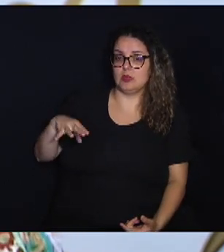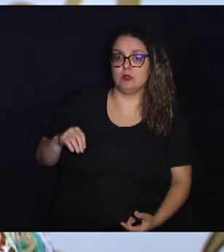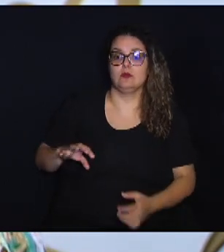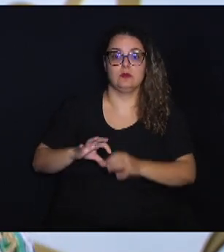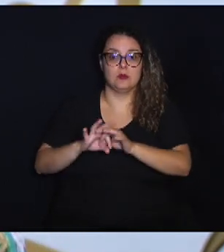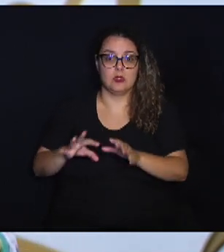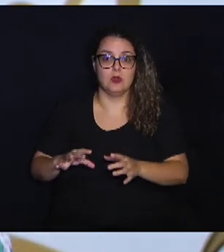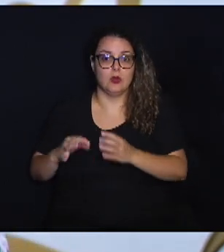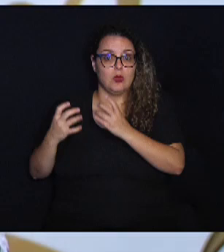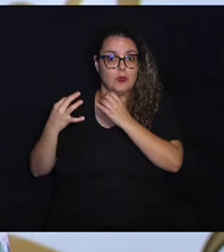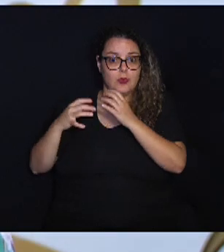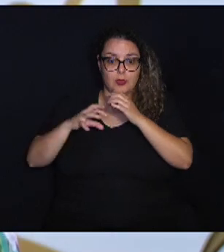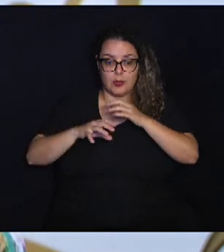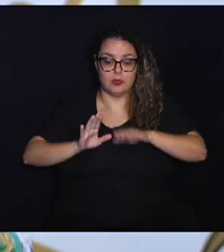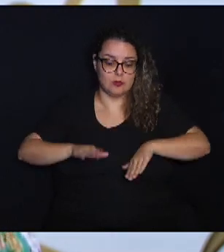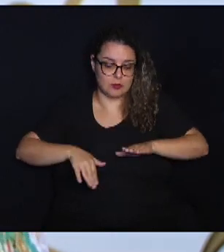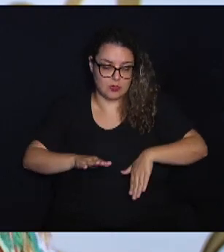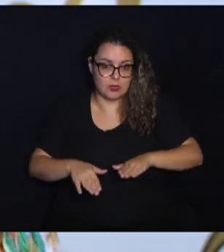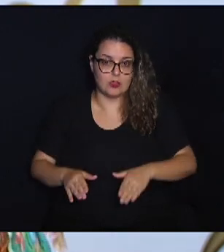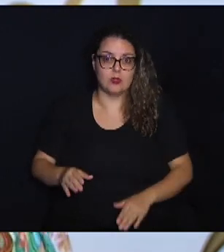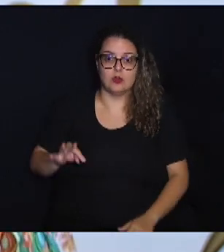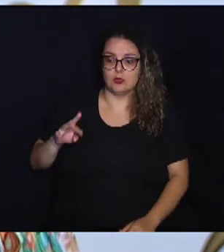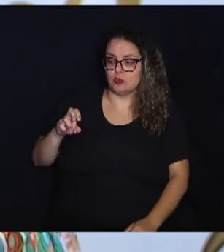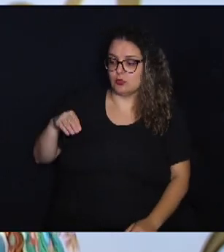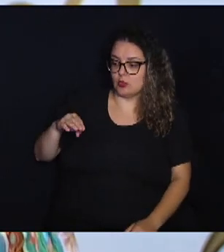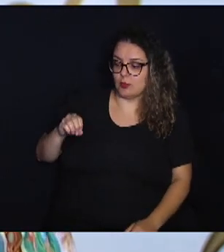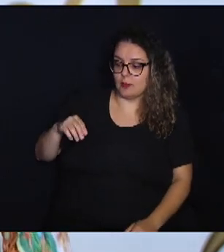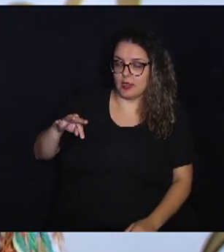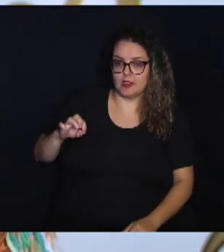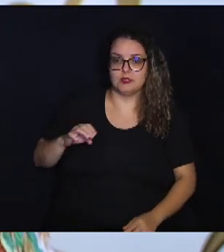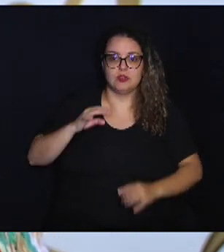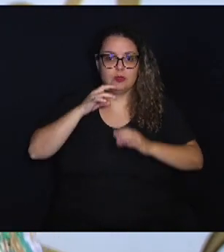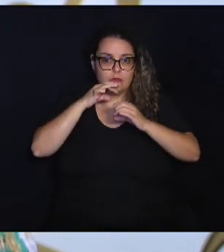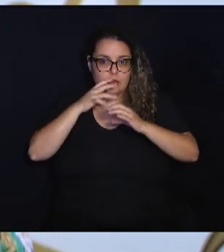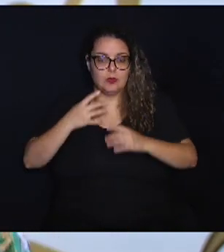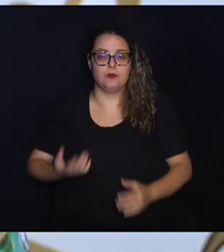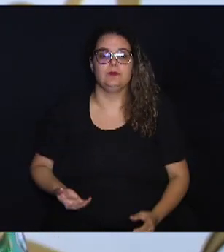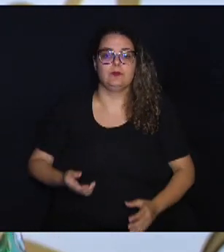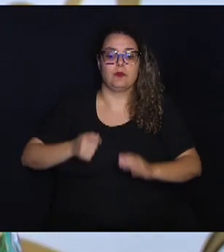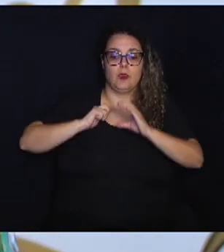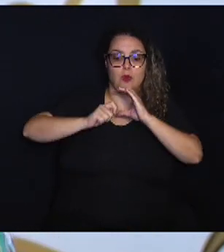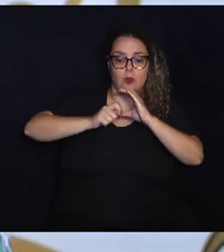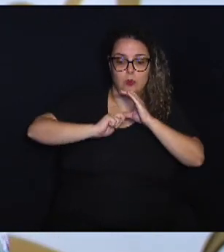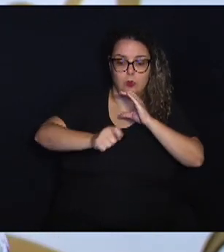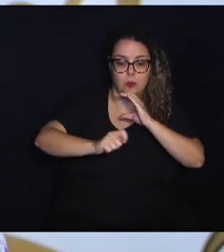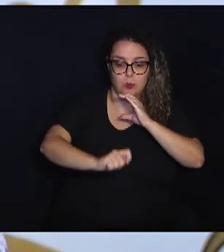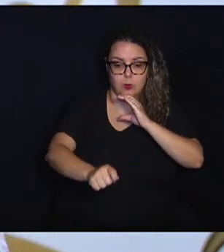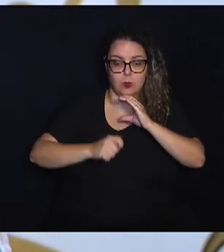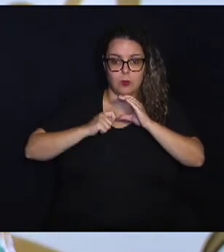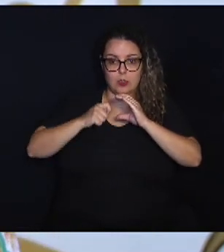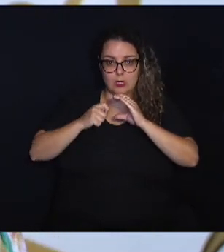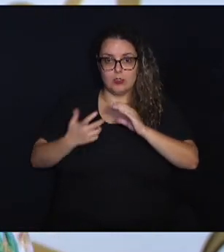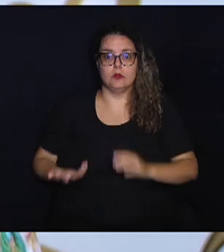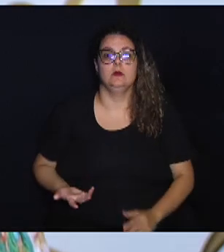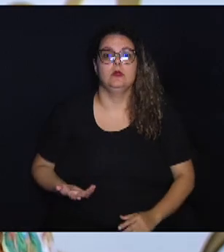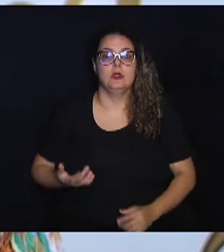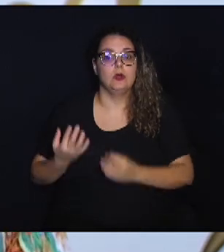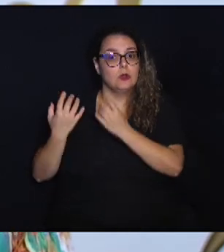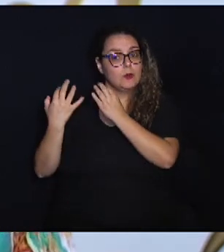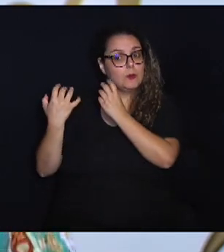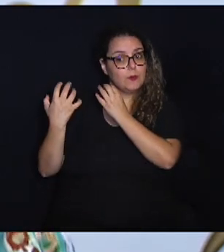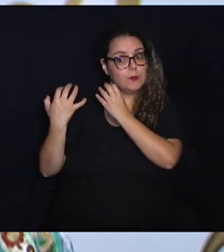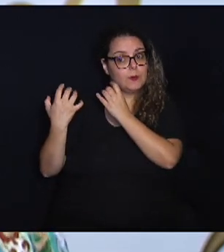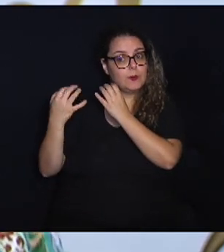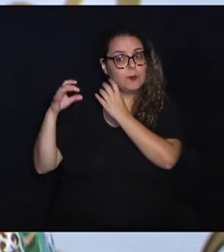de sopro e percussão, né? Trompete, trombone, saxofone, flauta, os instrumentos de percussão, de uma